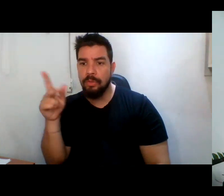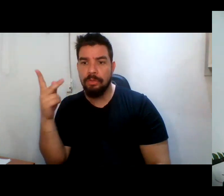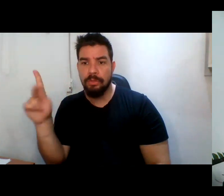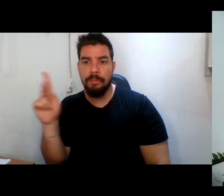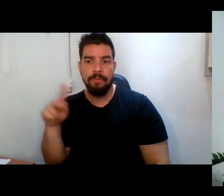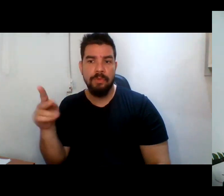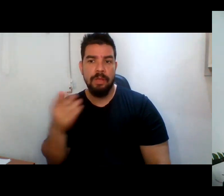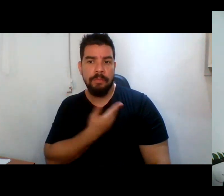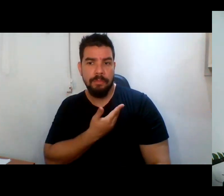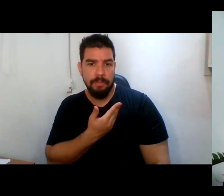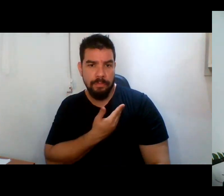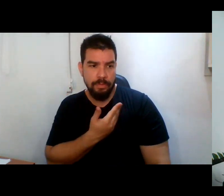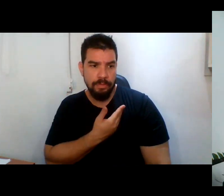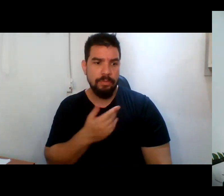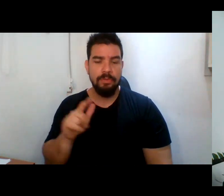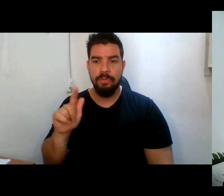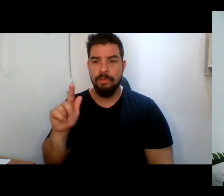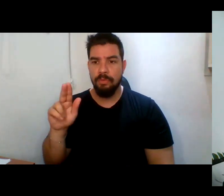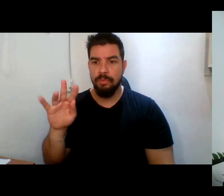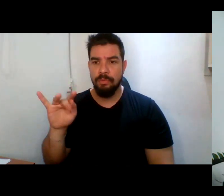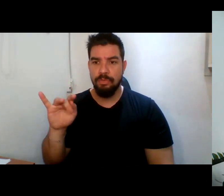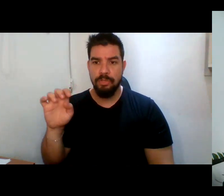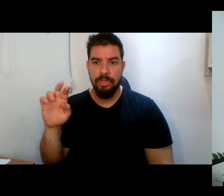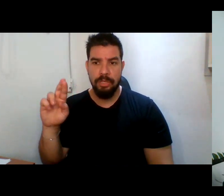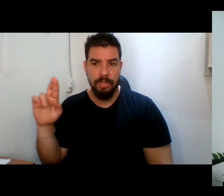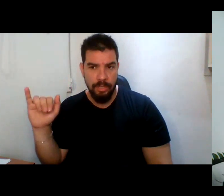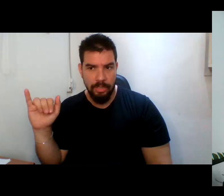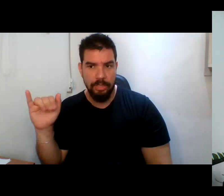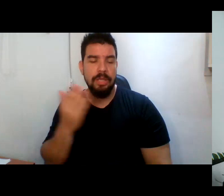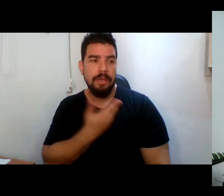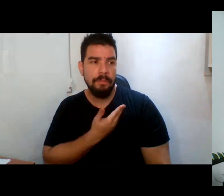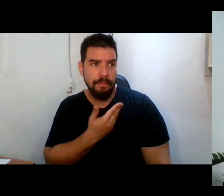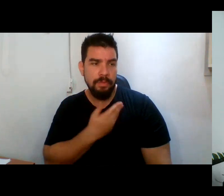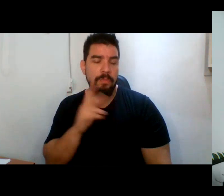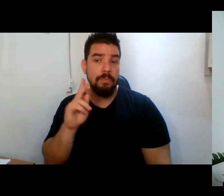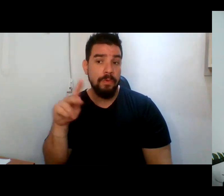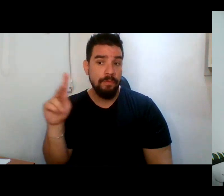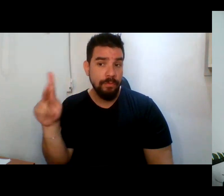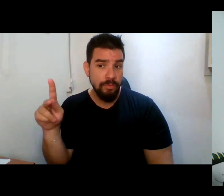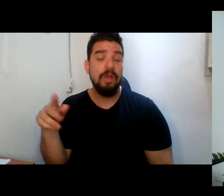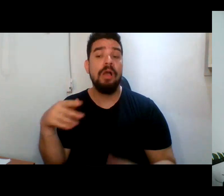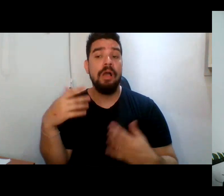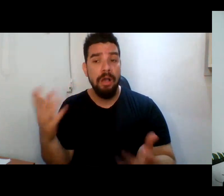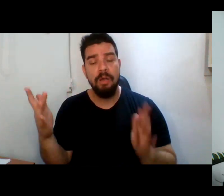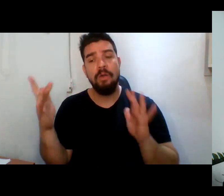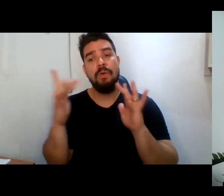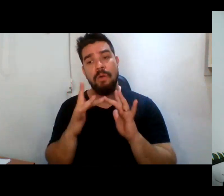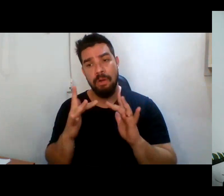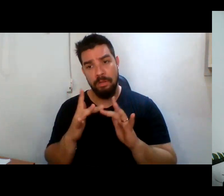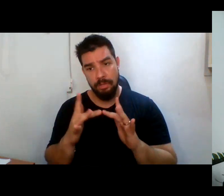o Gutierre conheci um amigo dele que também é professor, aí que eu consegui fazer